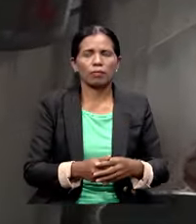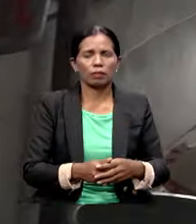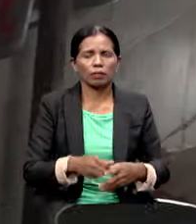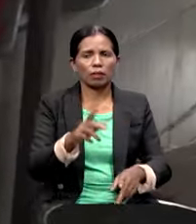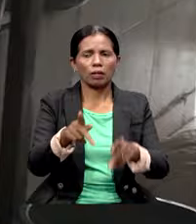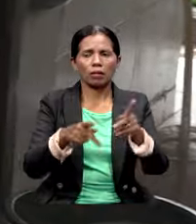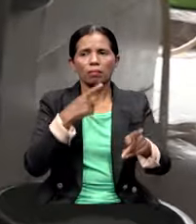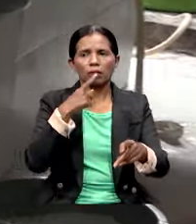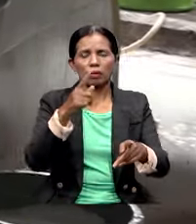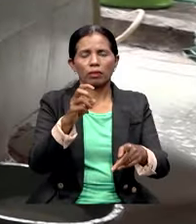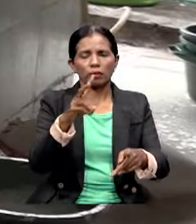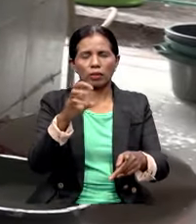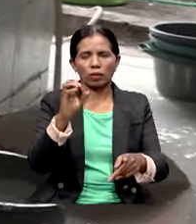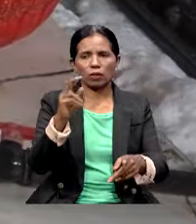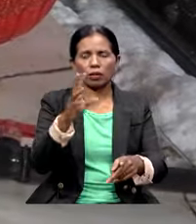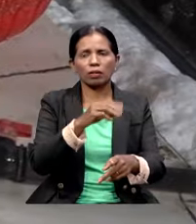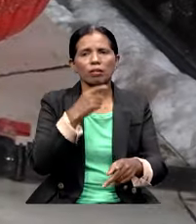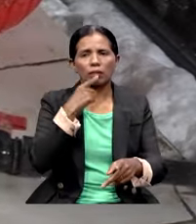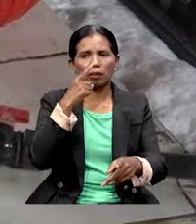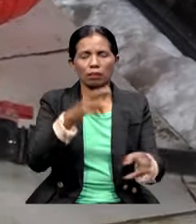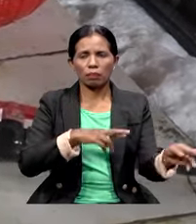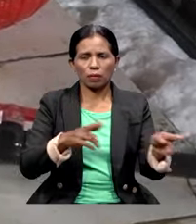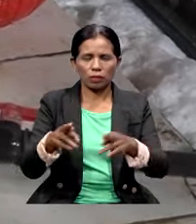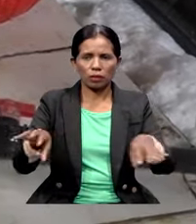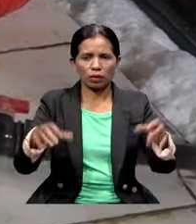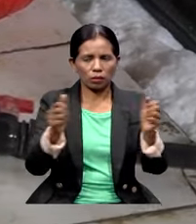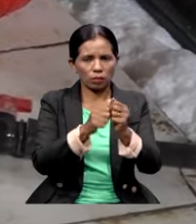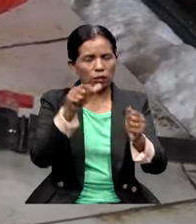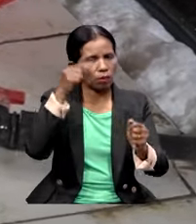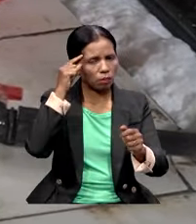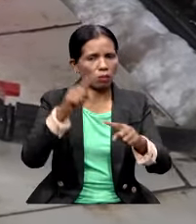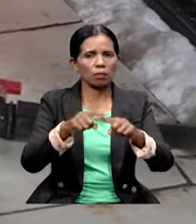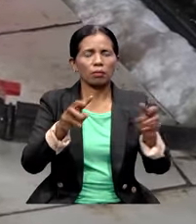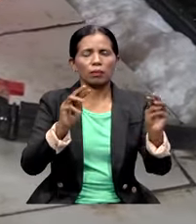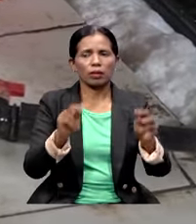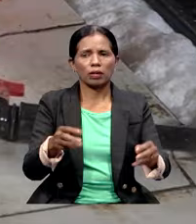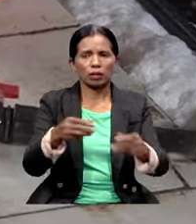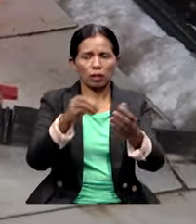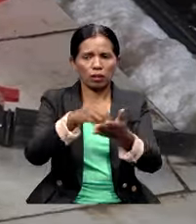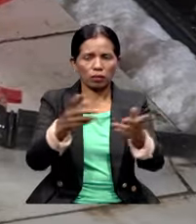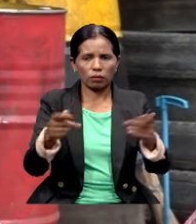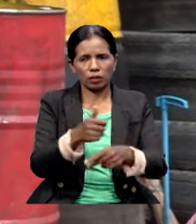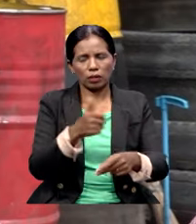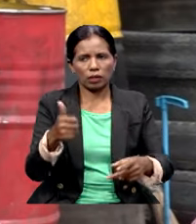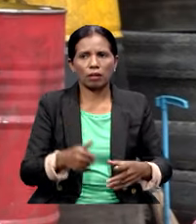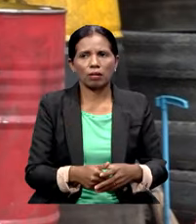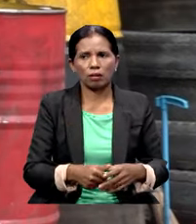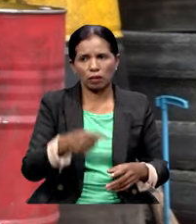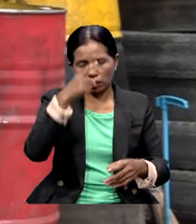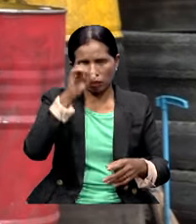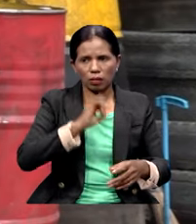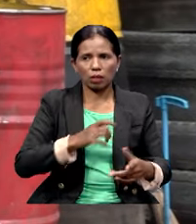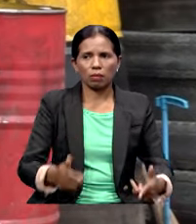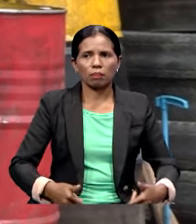produsan tahu no tempe Veronica Guterres Monteiro pronto atu kopera ho governo mai be persija kria uluk fatin seluk. Pera tambah hau morisi